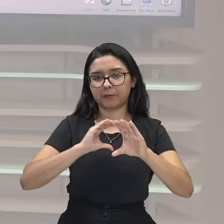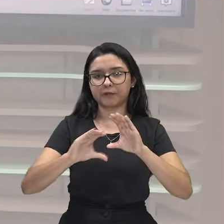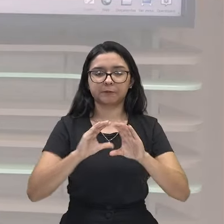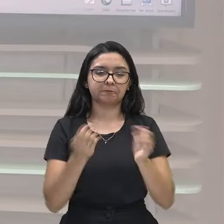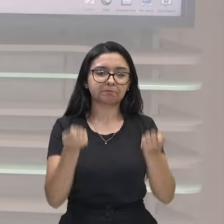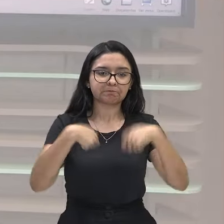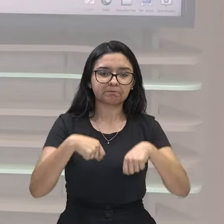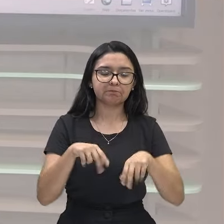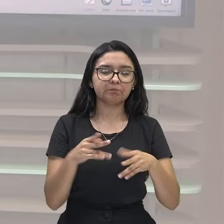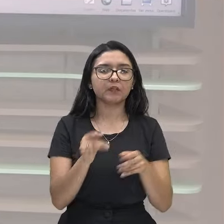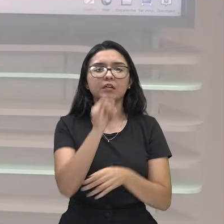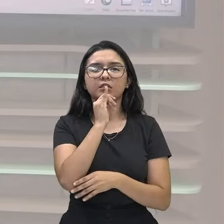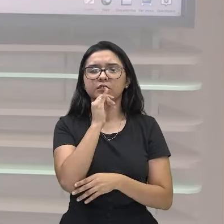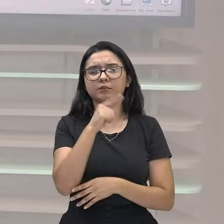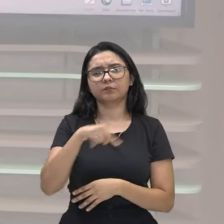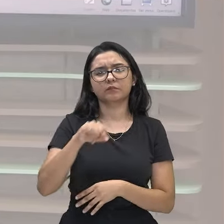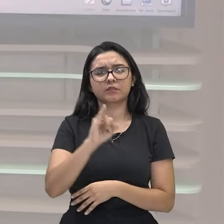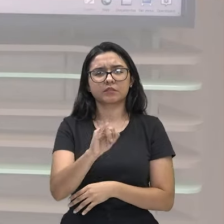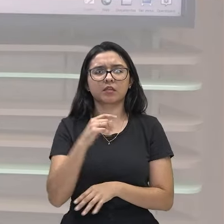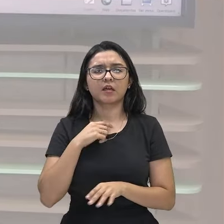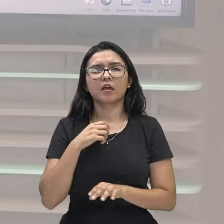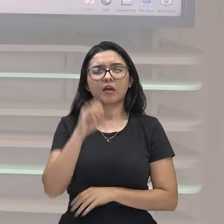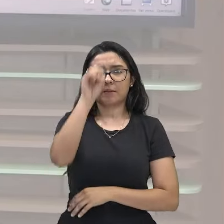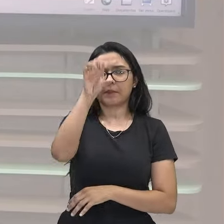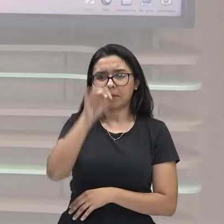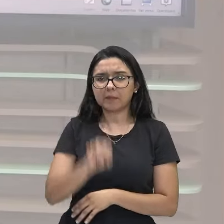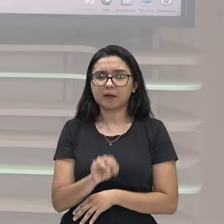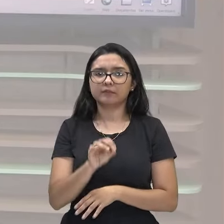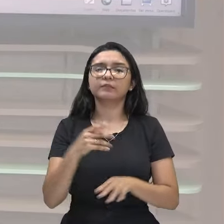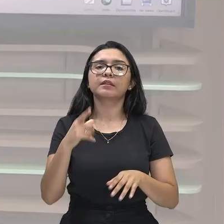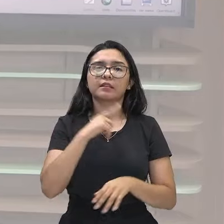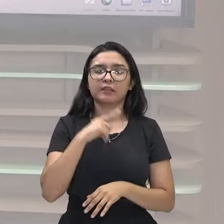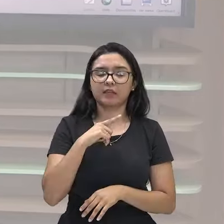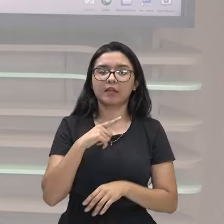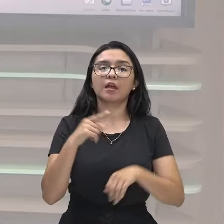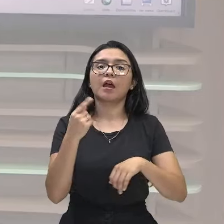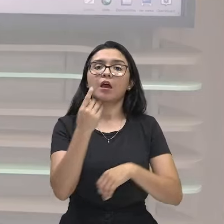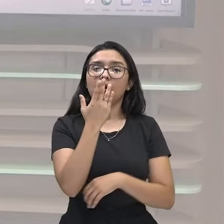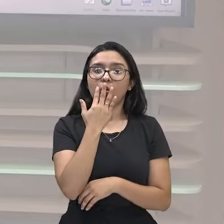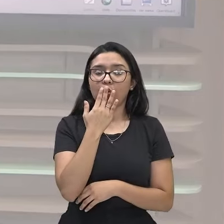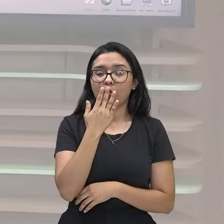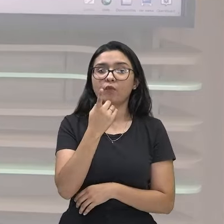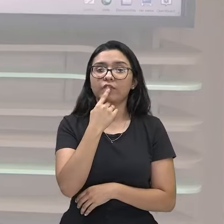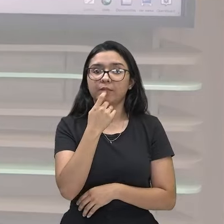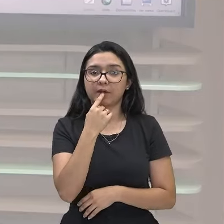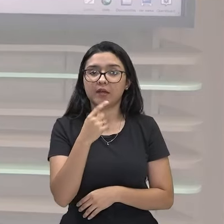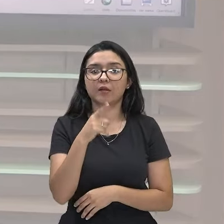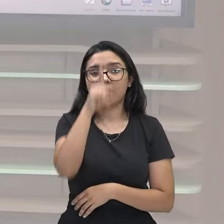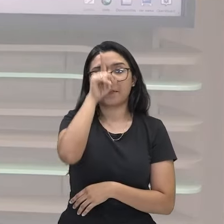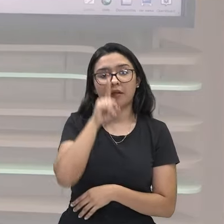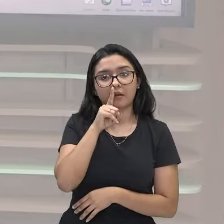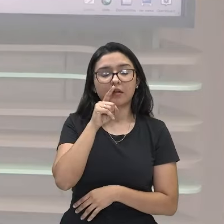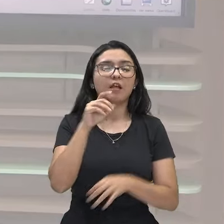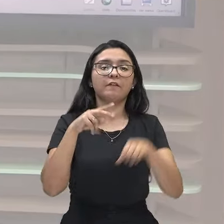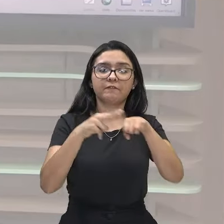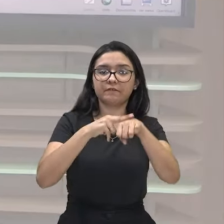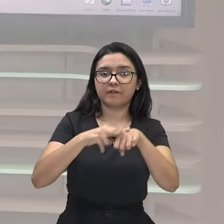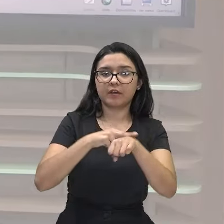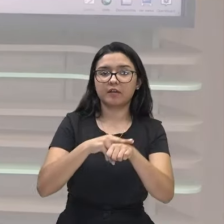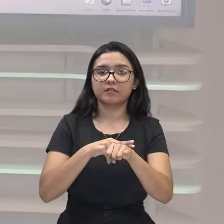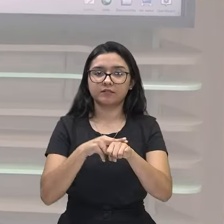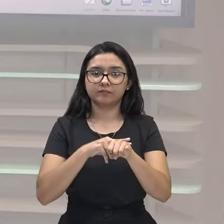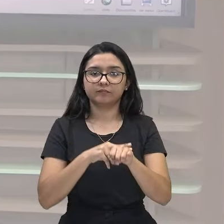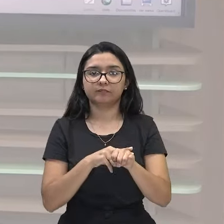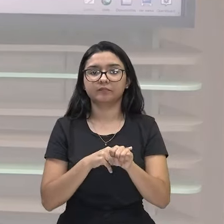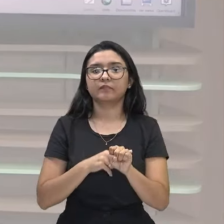Quando você se depara com o semáforo, né, então ele tem lá vermelho, amarelo, né, verde, então você sabe